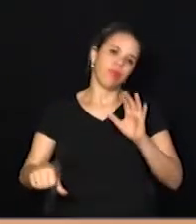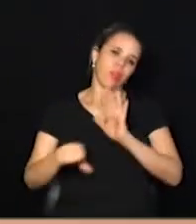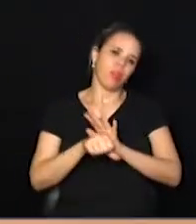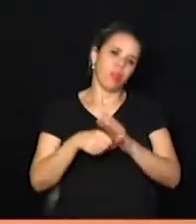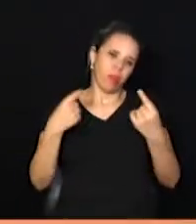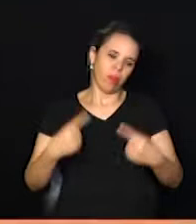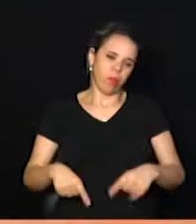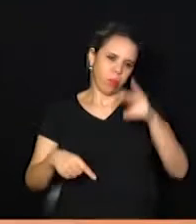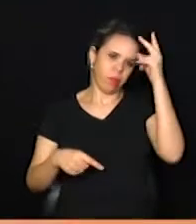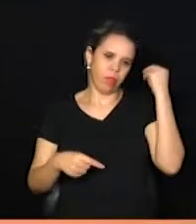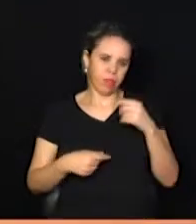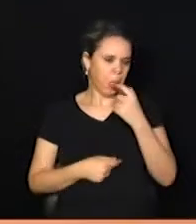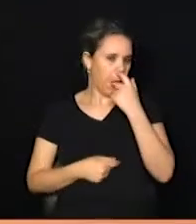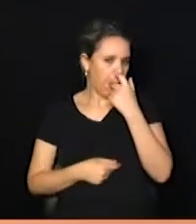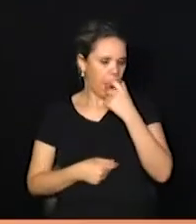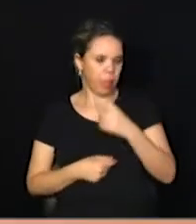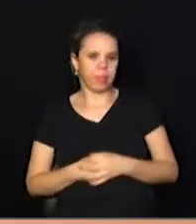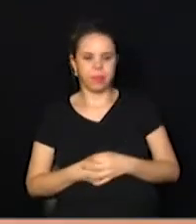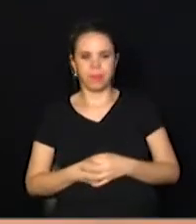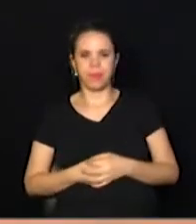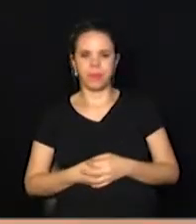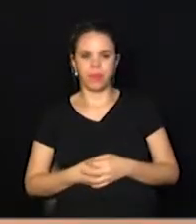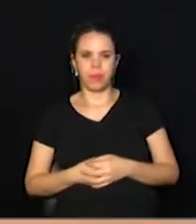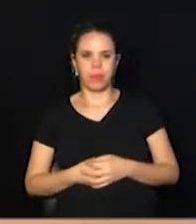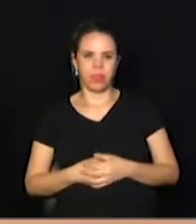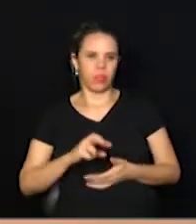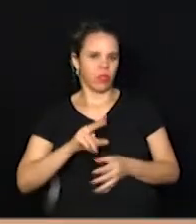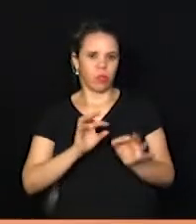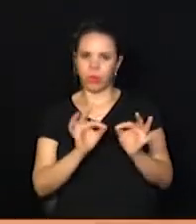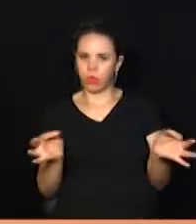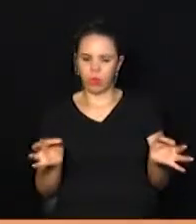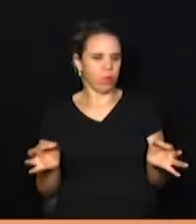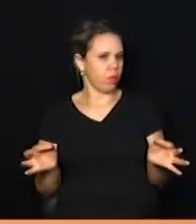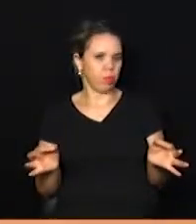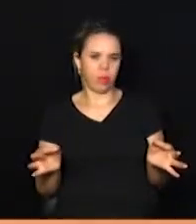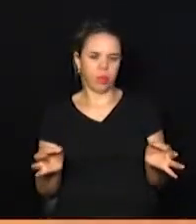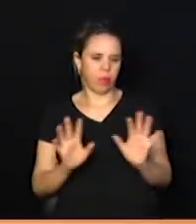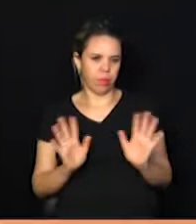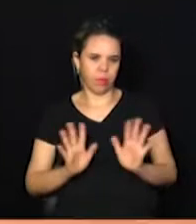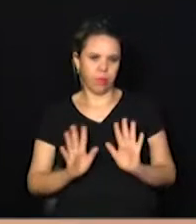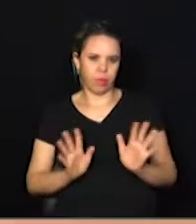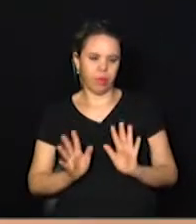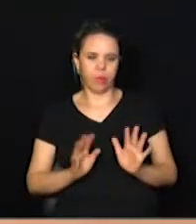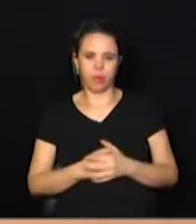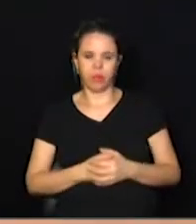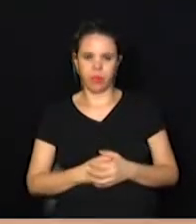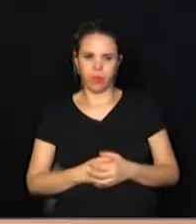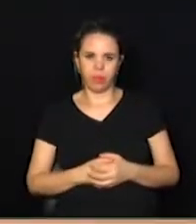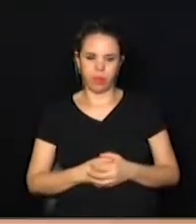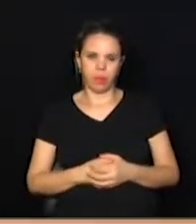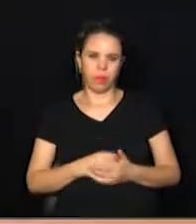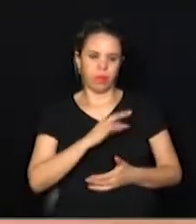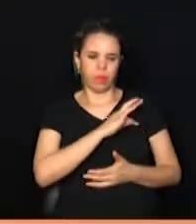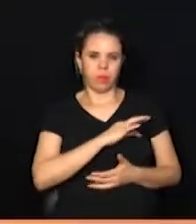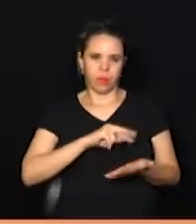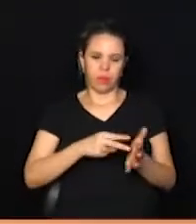o prefeito Toninho. Ou seja, não foi uma simples impronúncia. A impronúncia, tecnicamente,